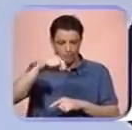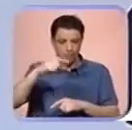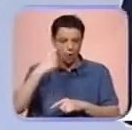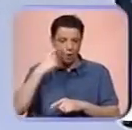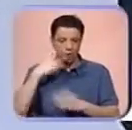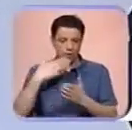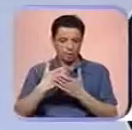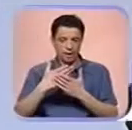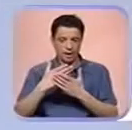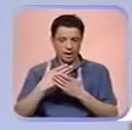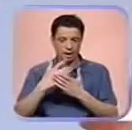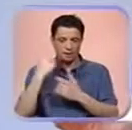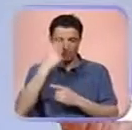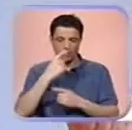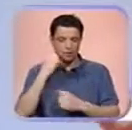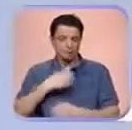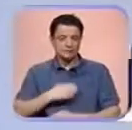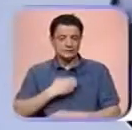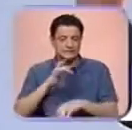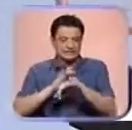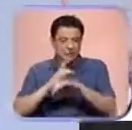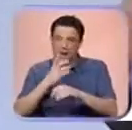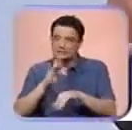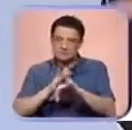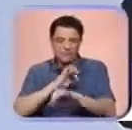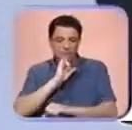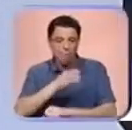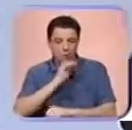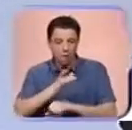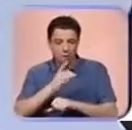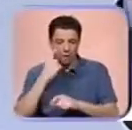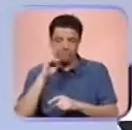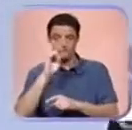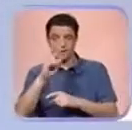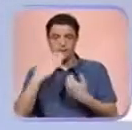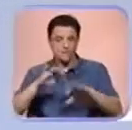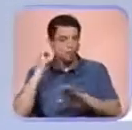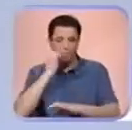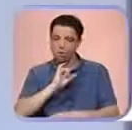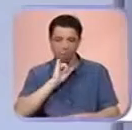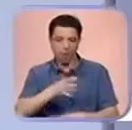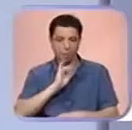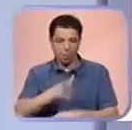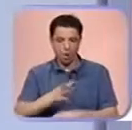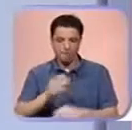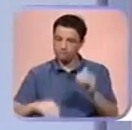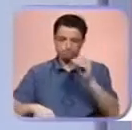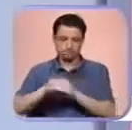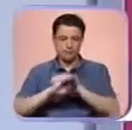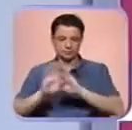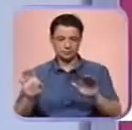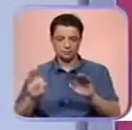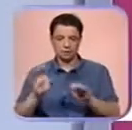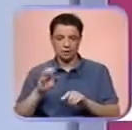Então a superfície ocular vai ficar sem a sensação, o dente está a ver e a sentir mexer, mas a dor fica desligada enquanto estiver o fármaco a